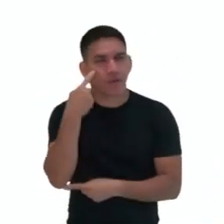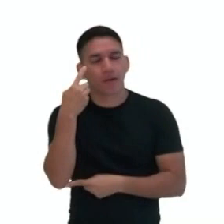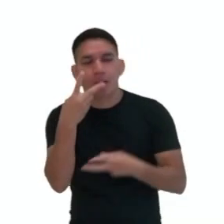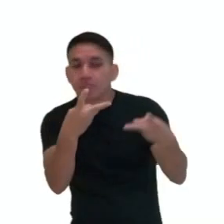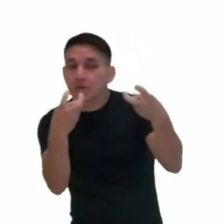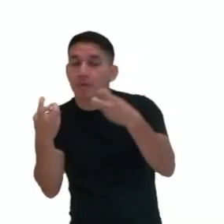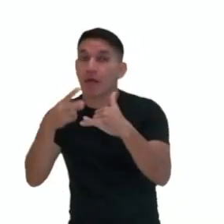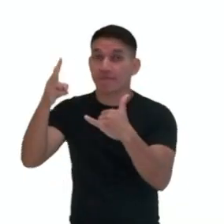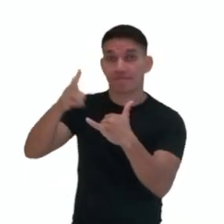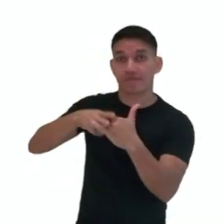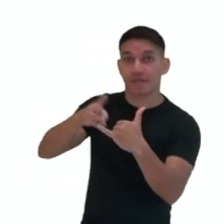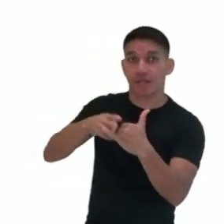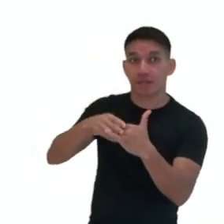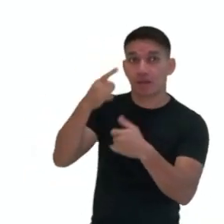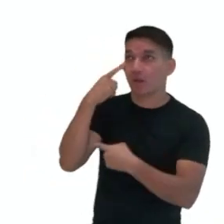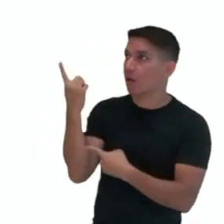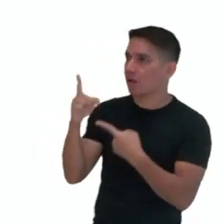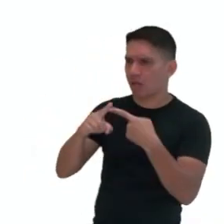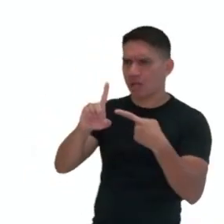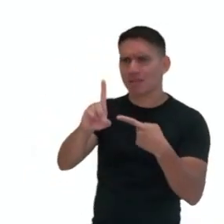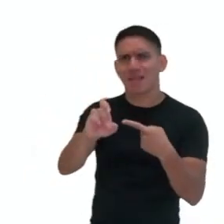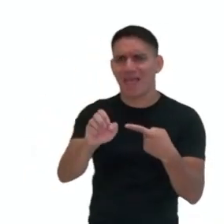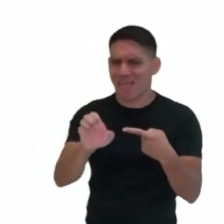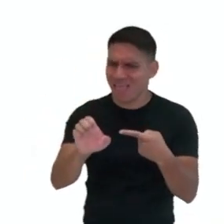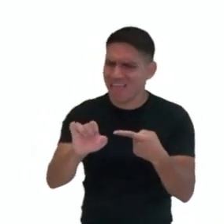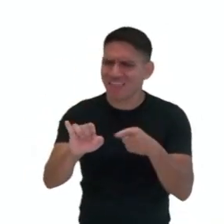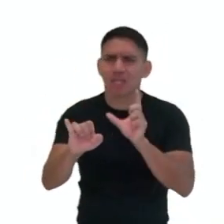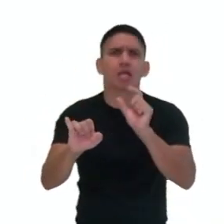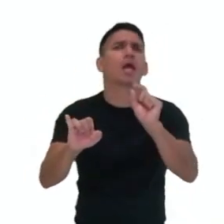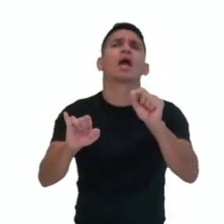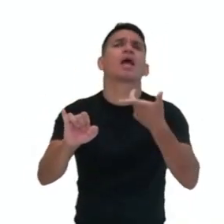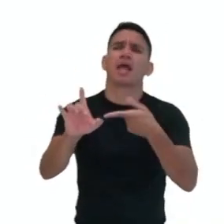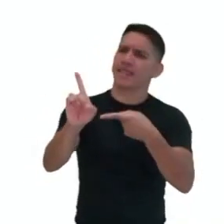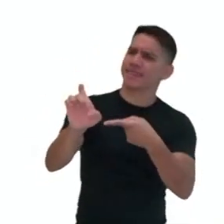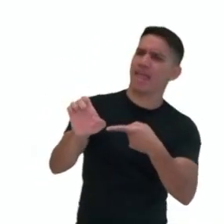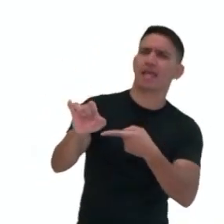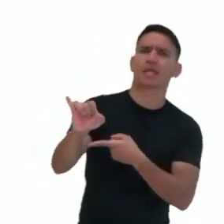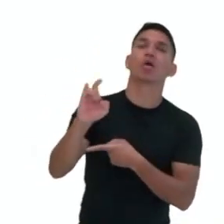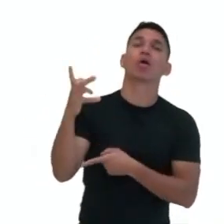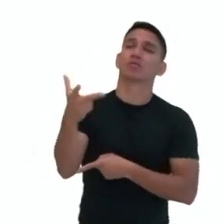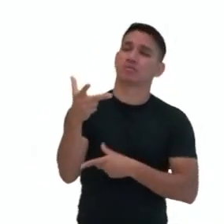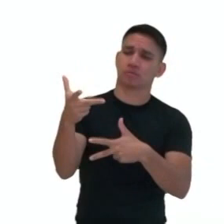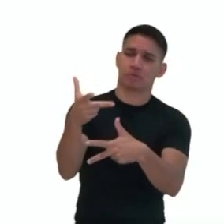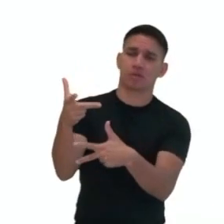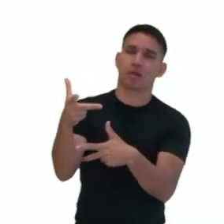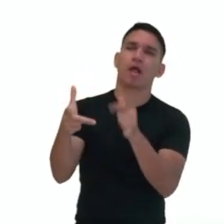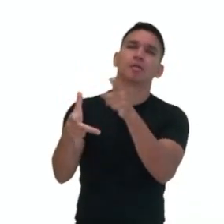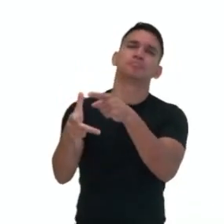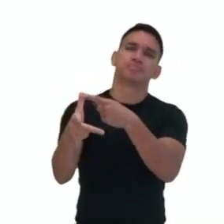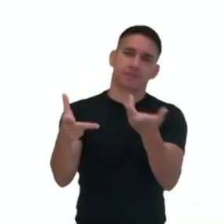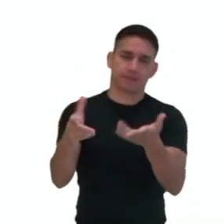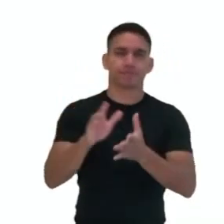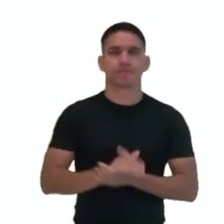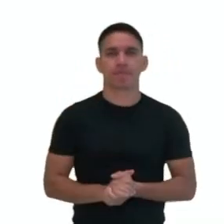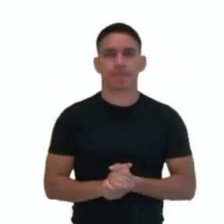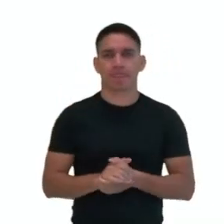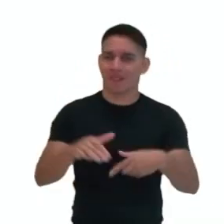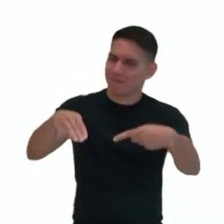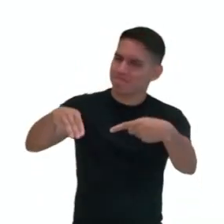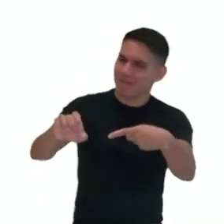nos verbos, né? Então, dei, quem é que pessoa que está? Primeira. Então, me